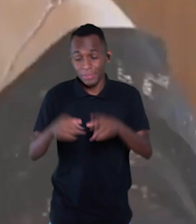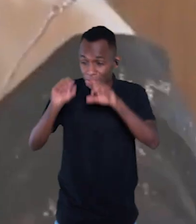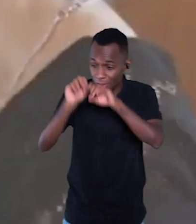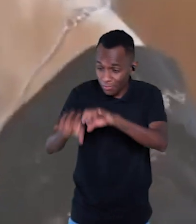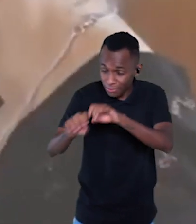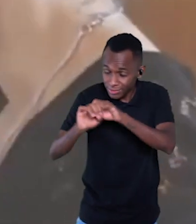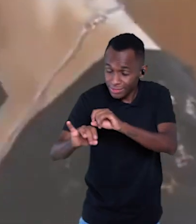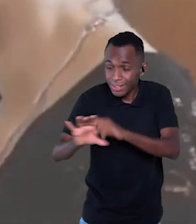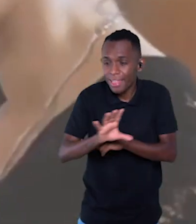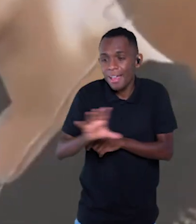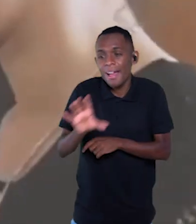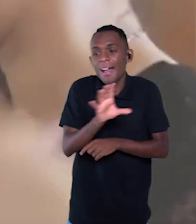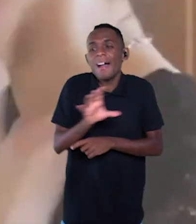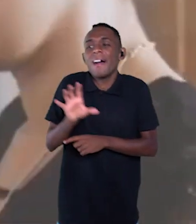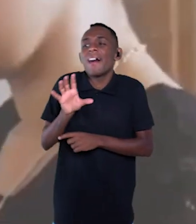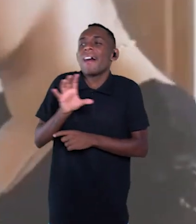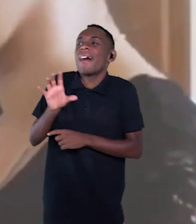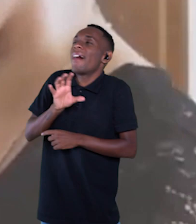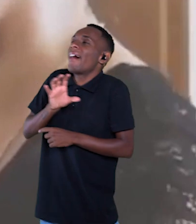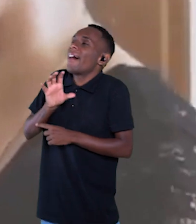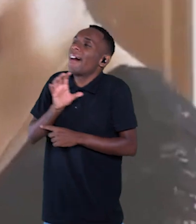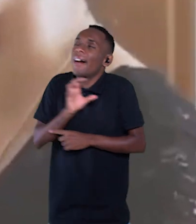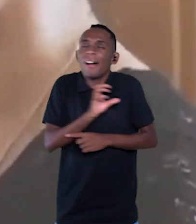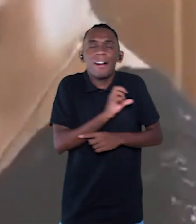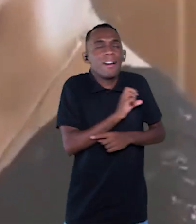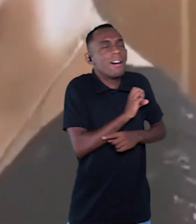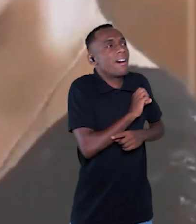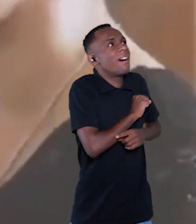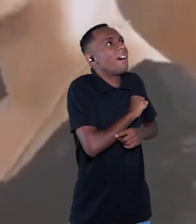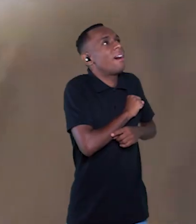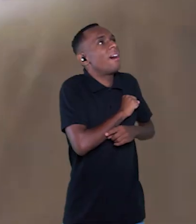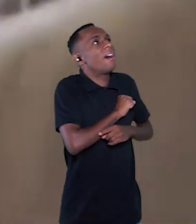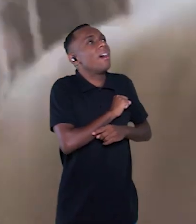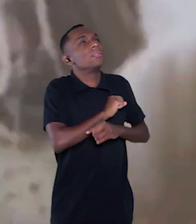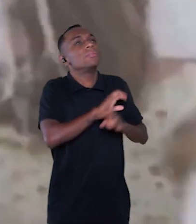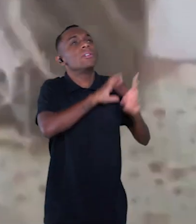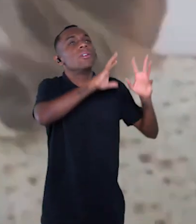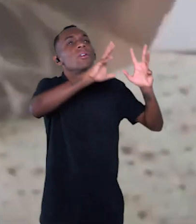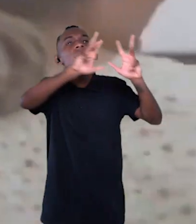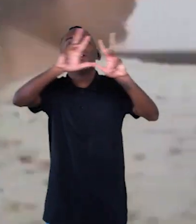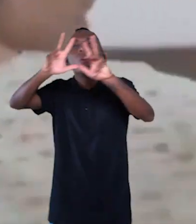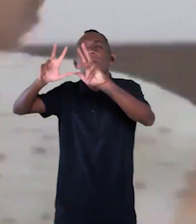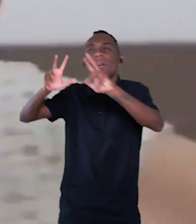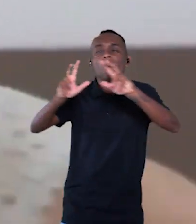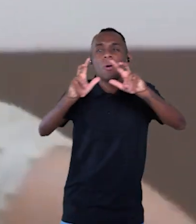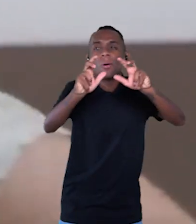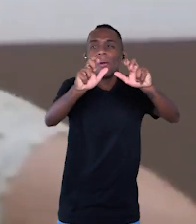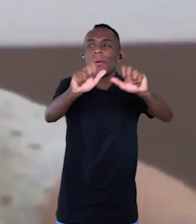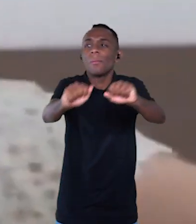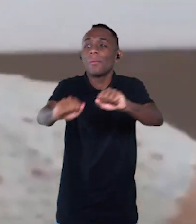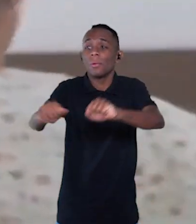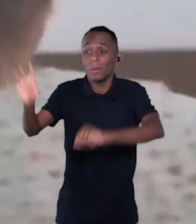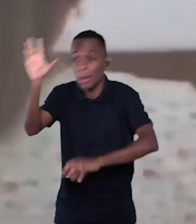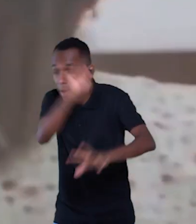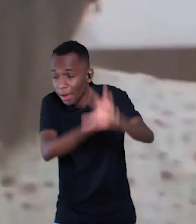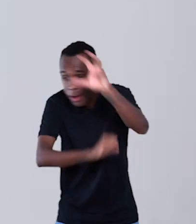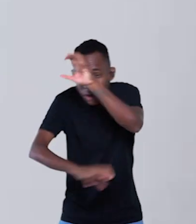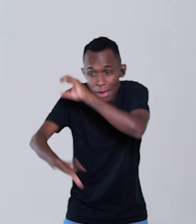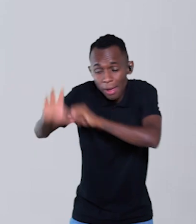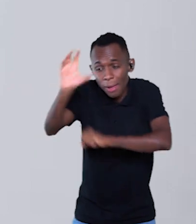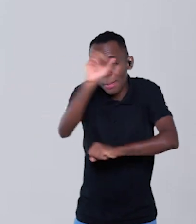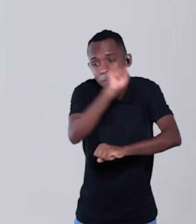Vou lhe ensinar a amar o mundo todo e aprender com você sobre além